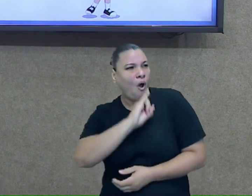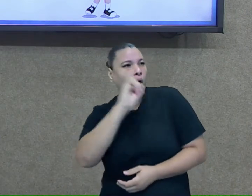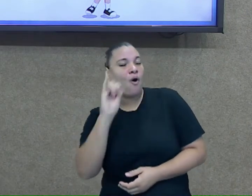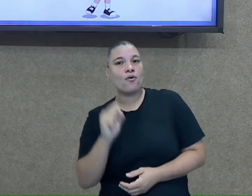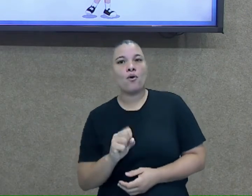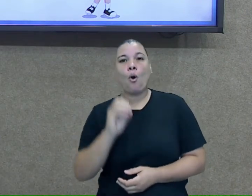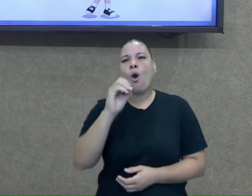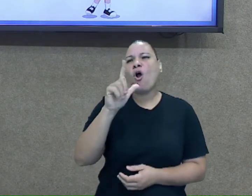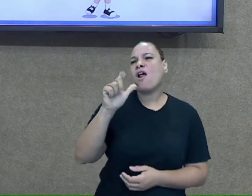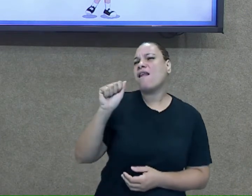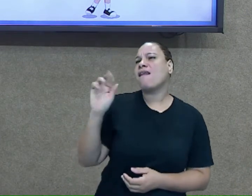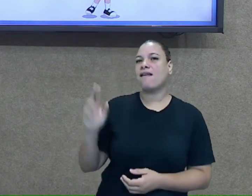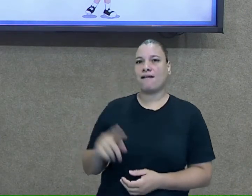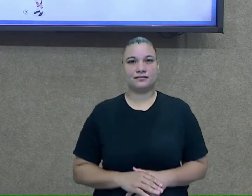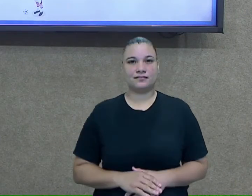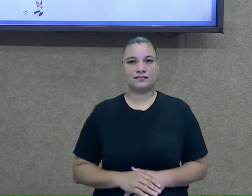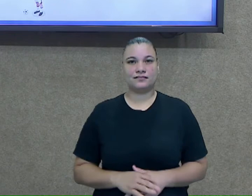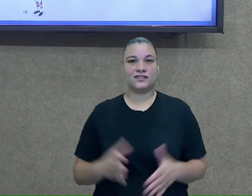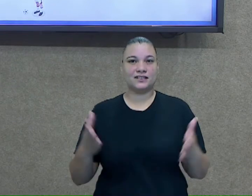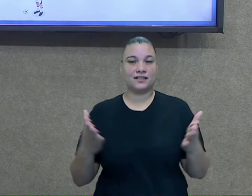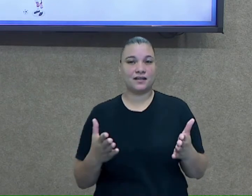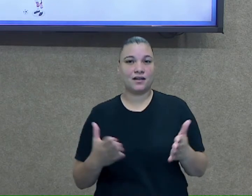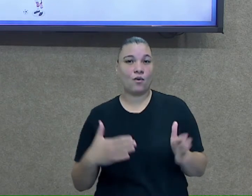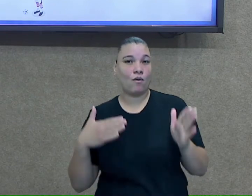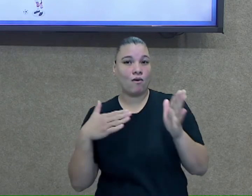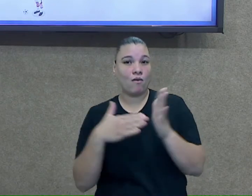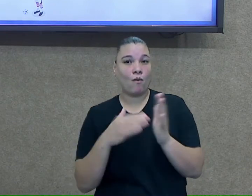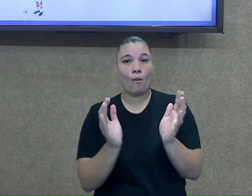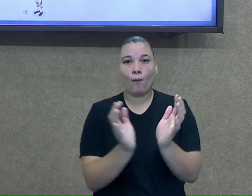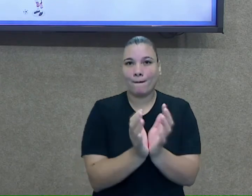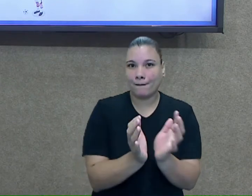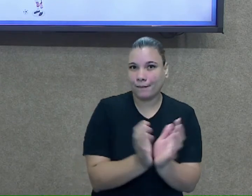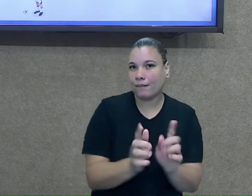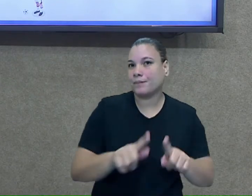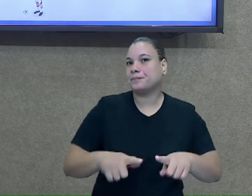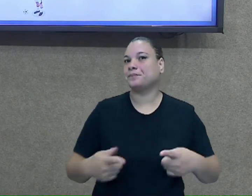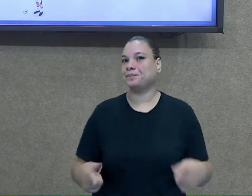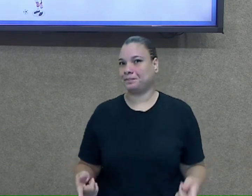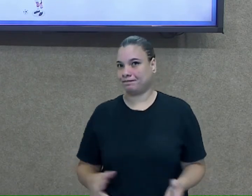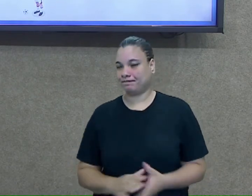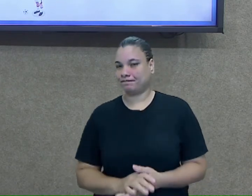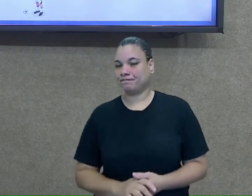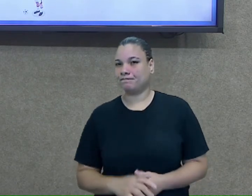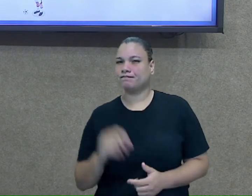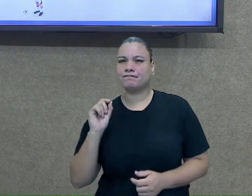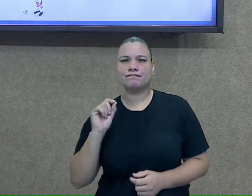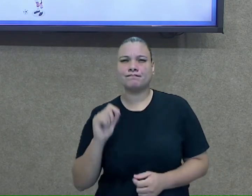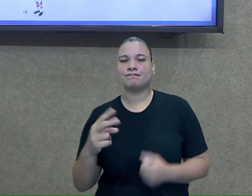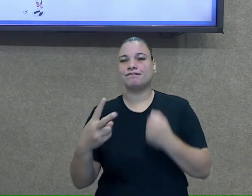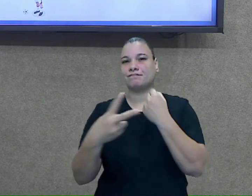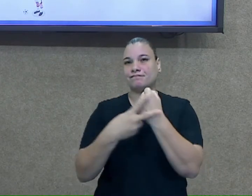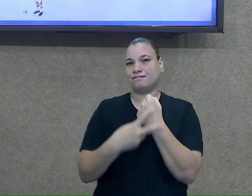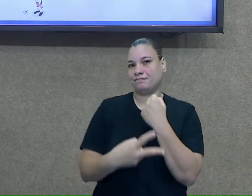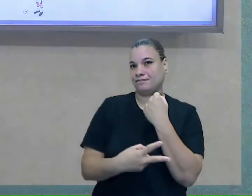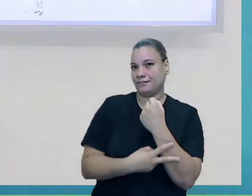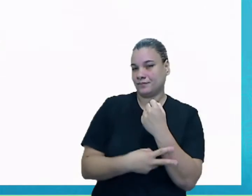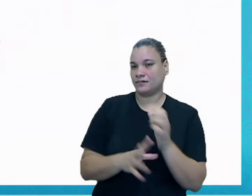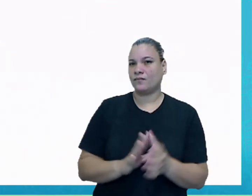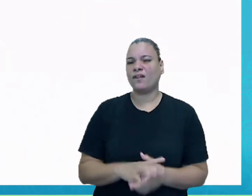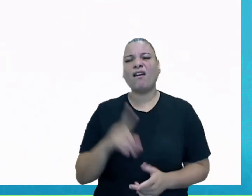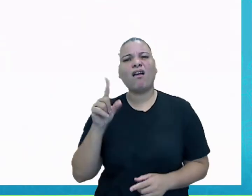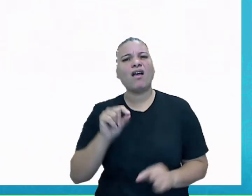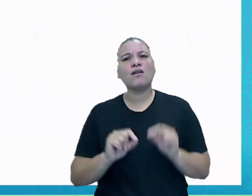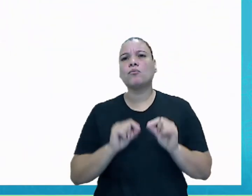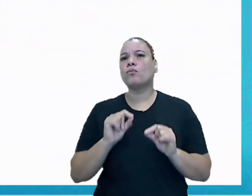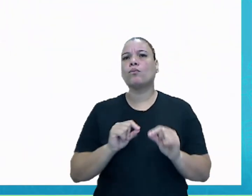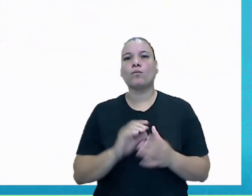expressar essa emoção. Agora estamos na última classe gramatical, o advérbio. Então, o advérbio é a palavra